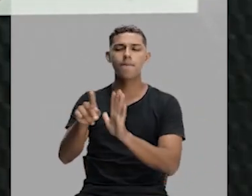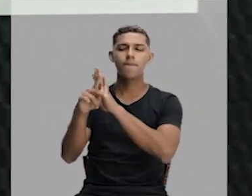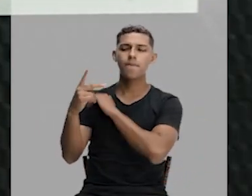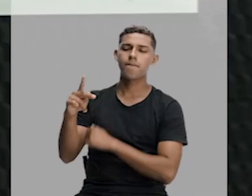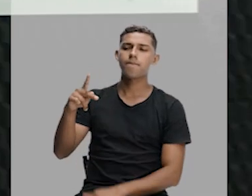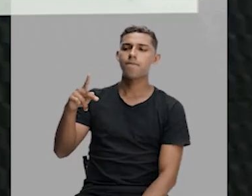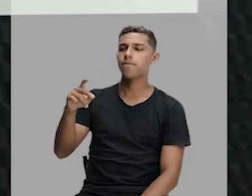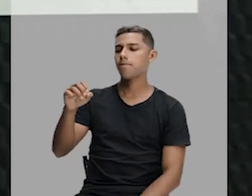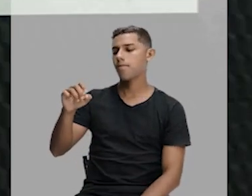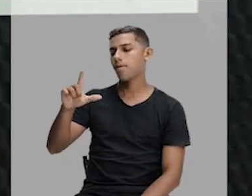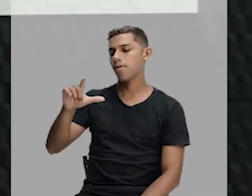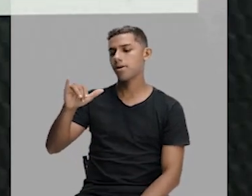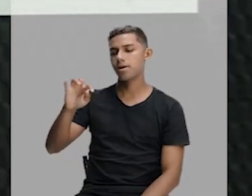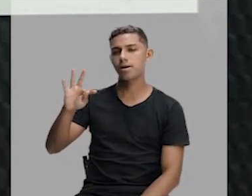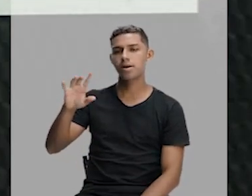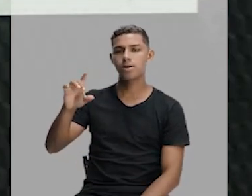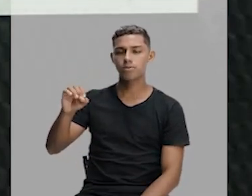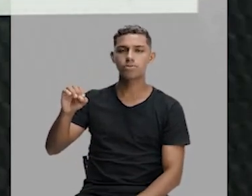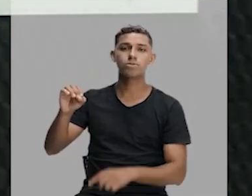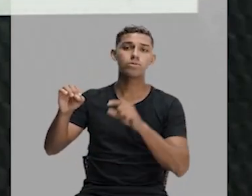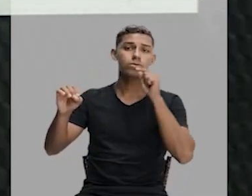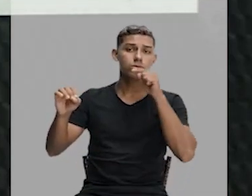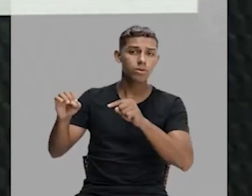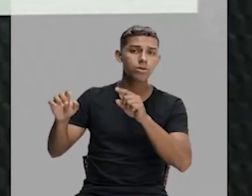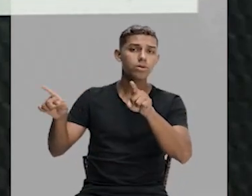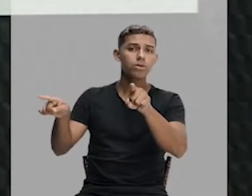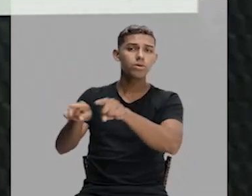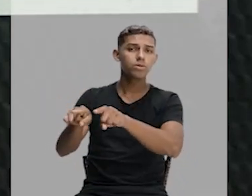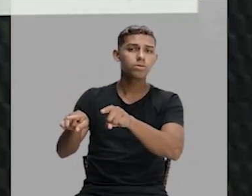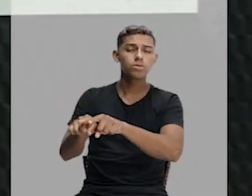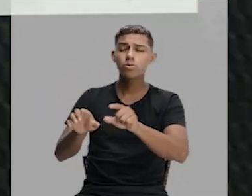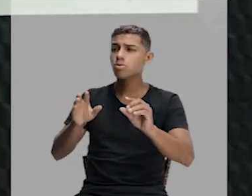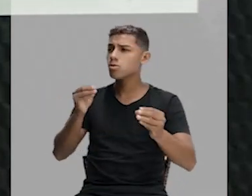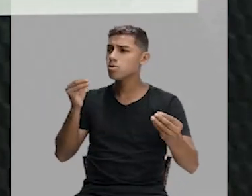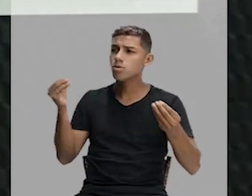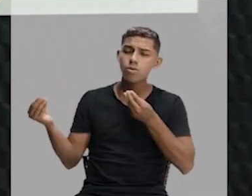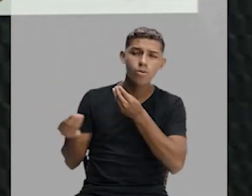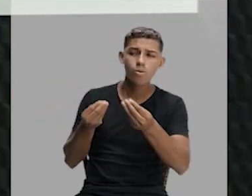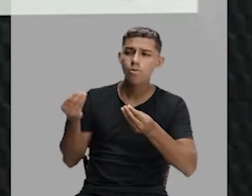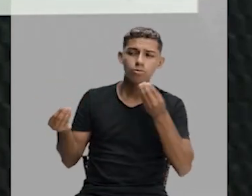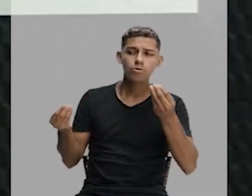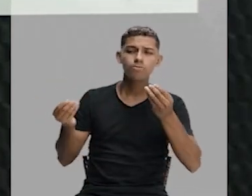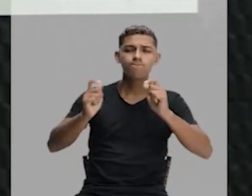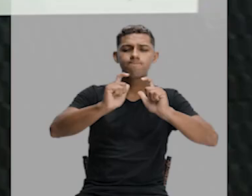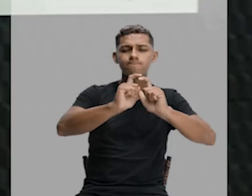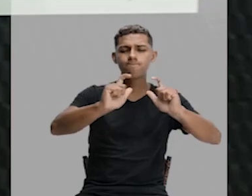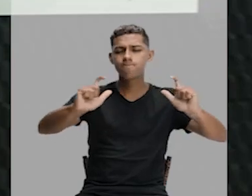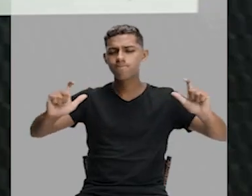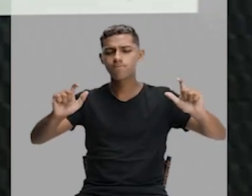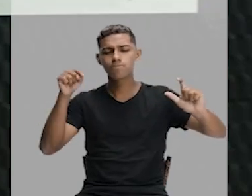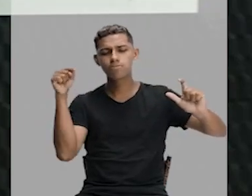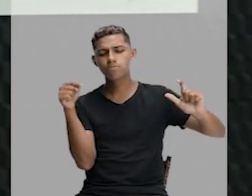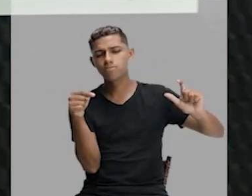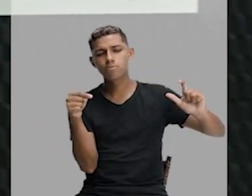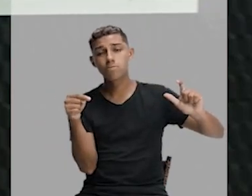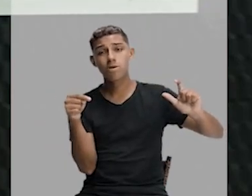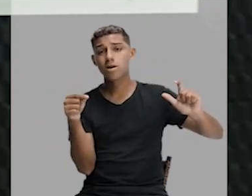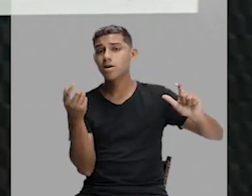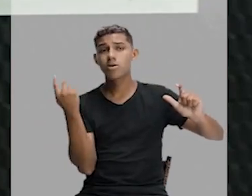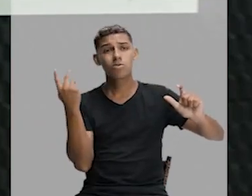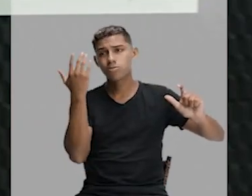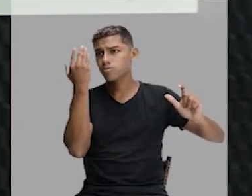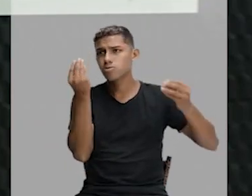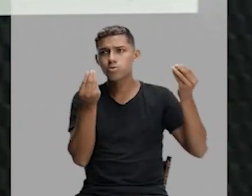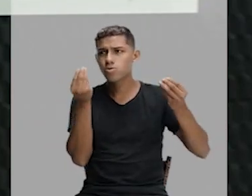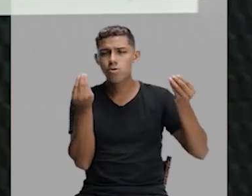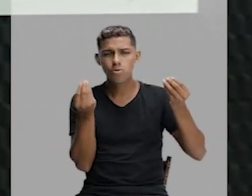conceitos e elementos sobre prisma. Primeiro a gente vai ver, gente, como é que eu formo, né? Qual é a formação de um prisma, né?